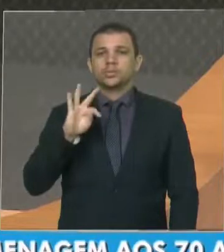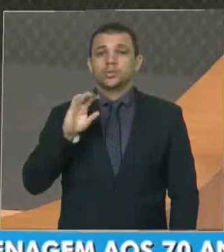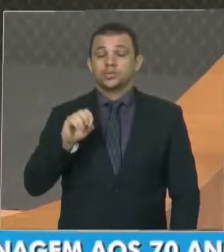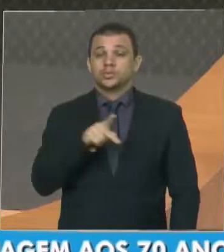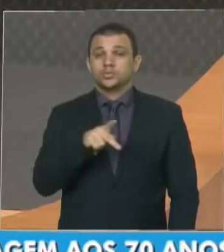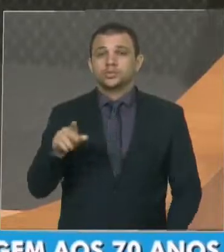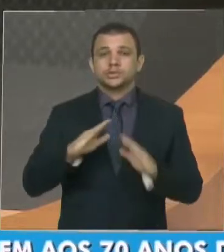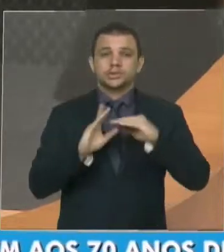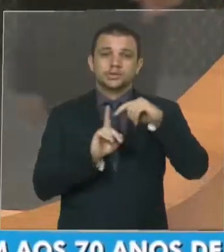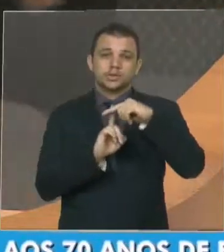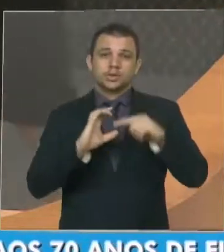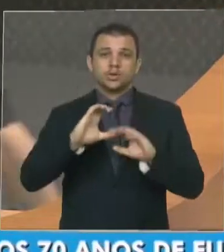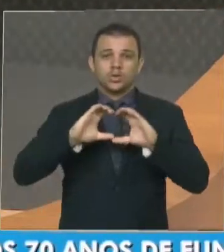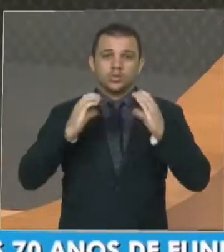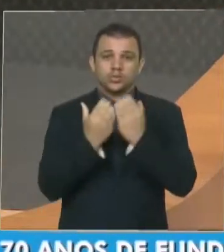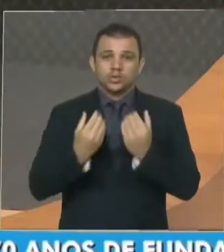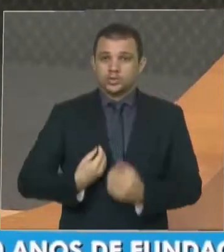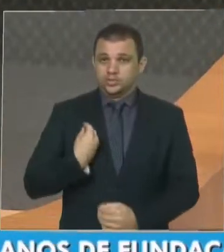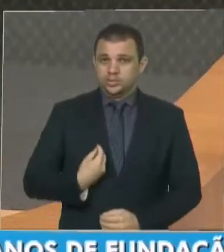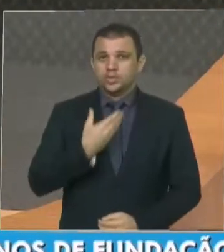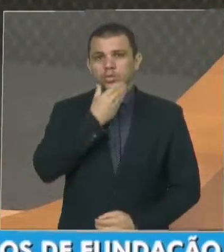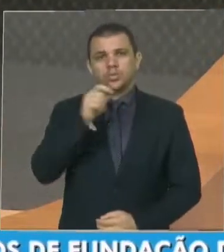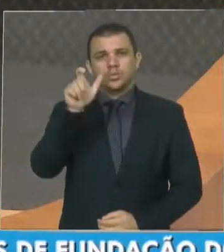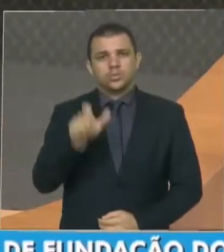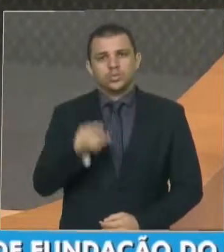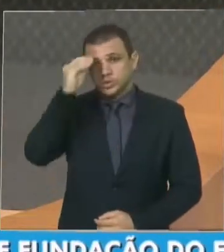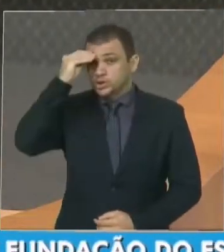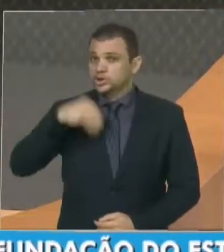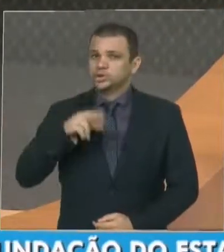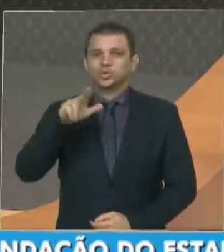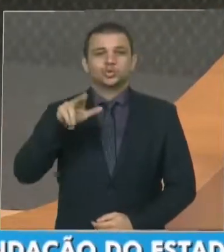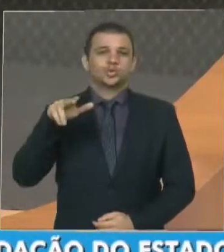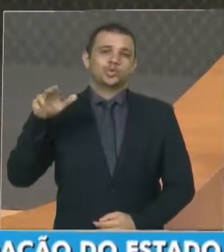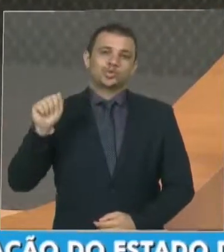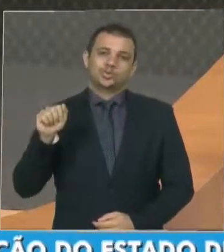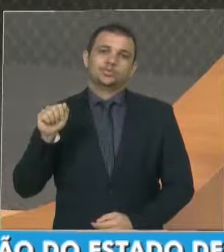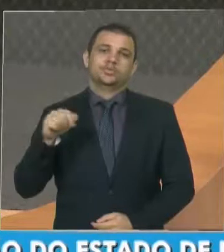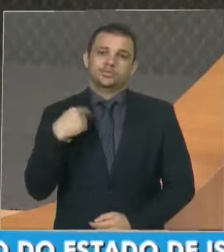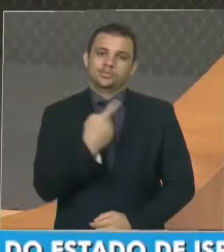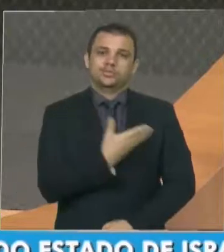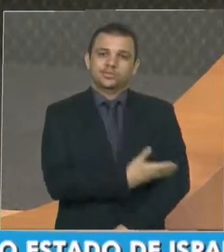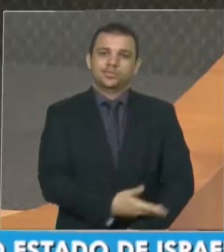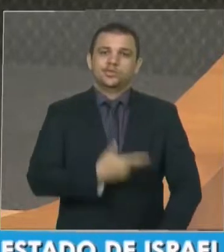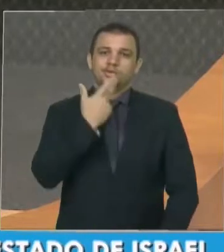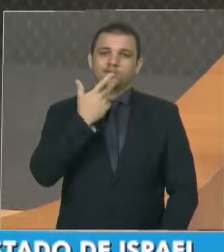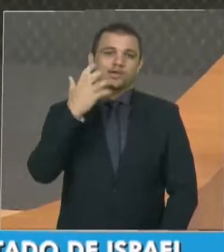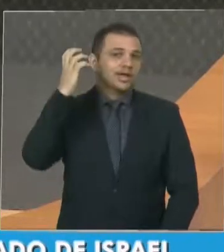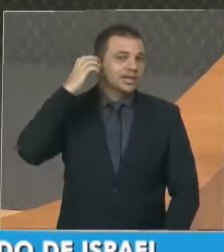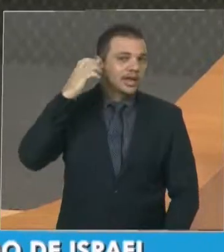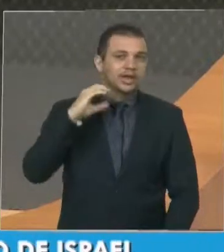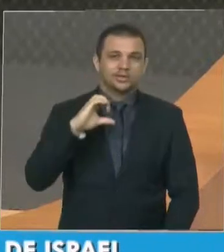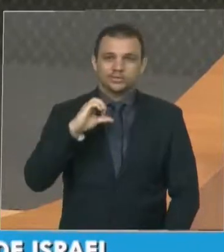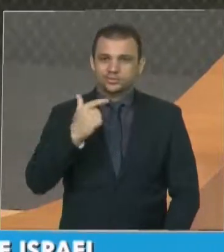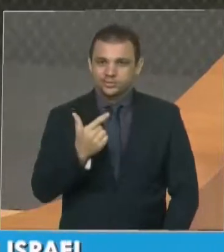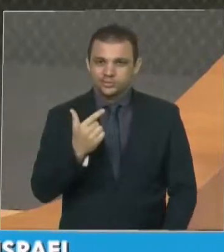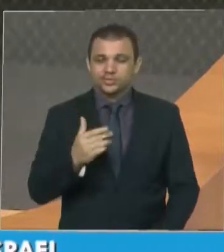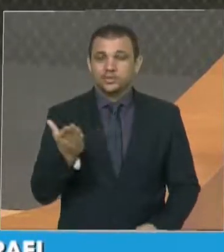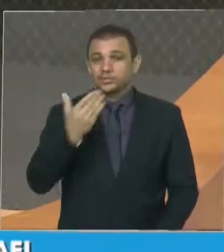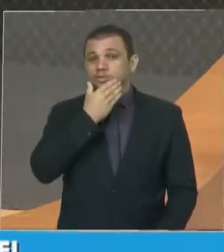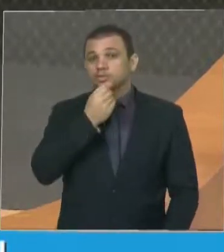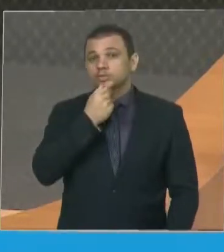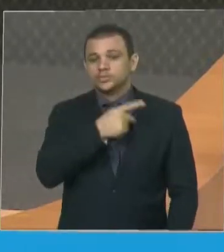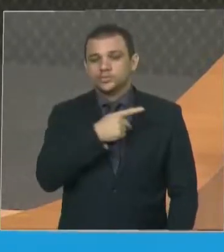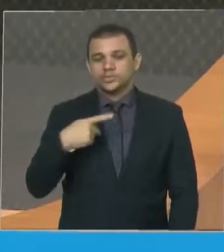um indesistível, como diz na nossa Rádio 92, né? O pastor Mário